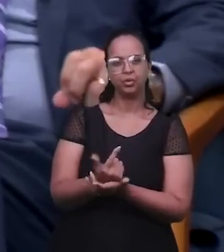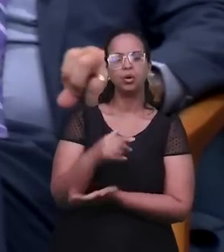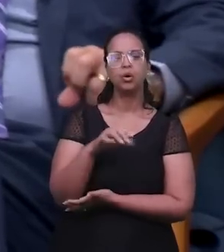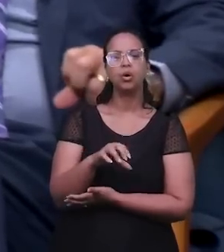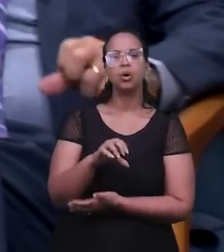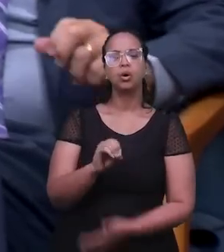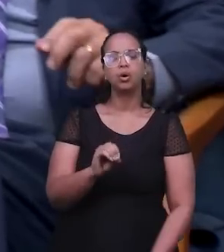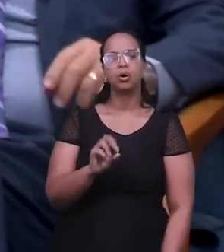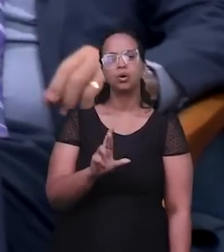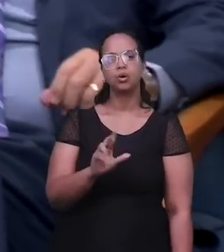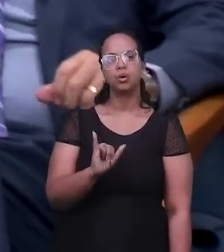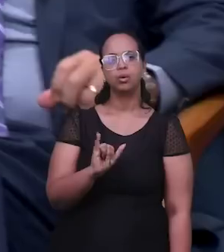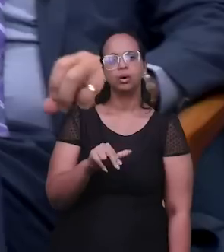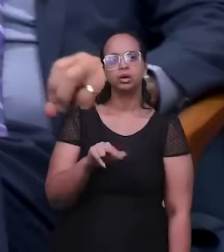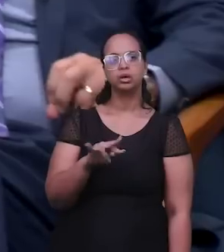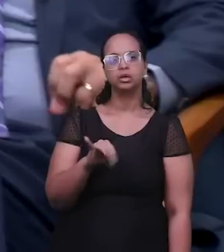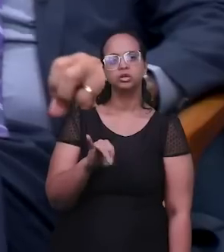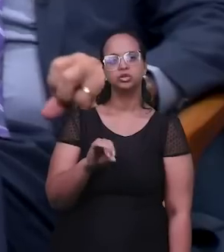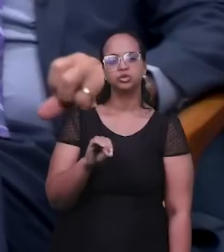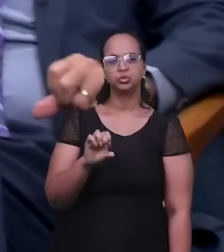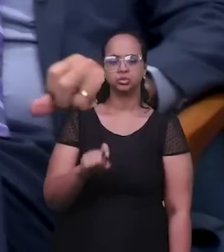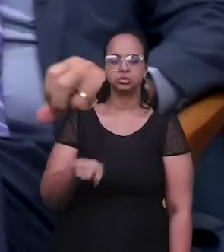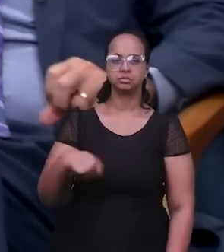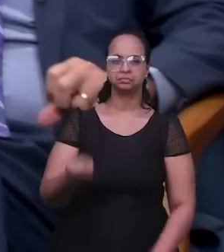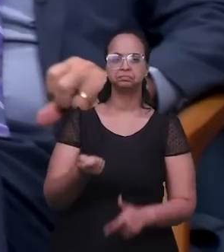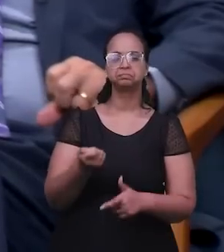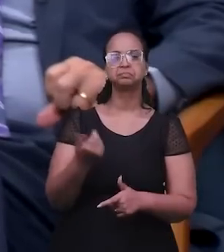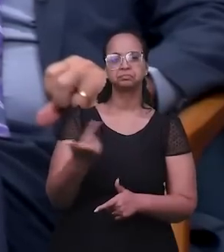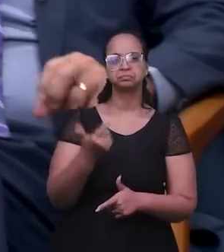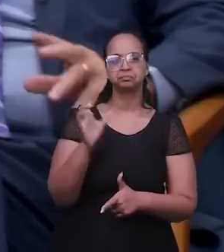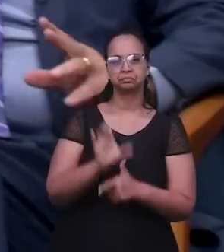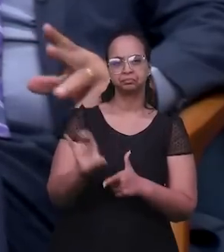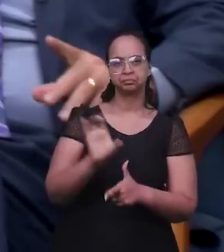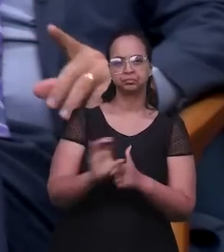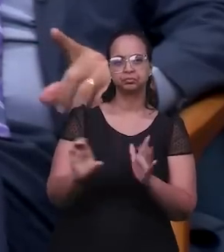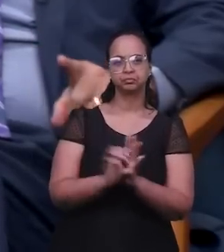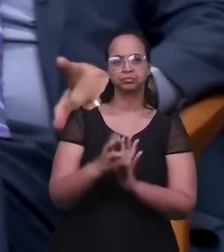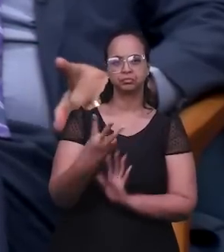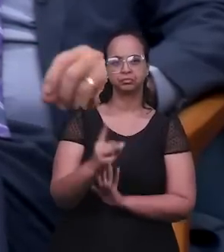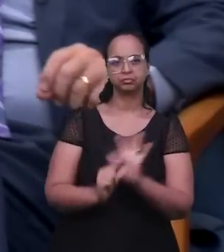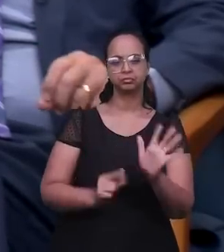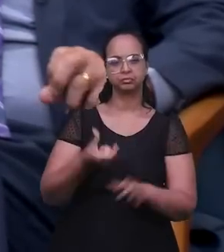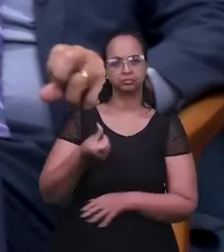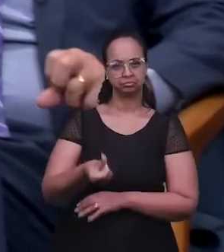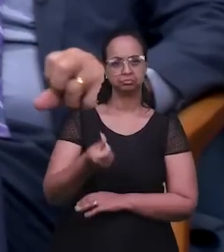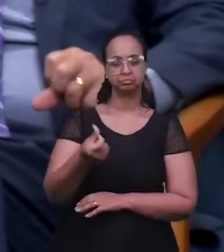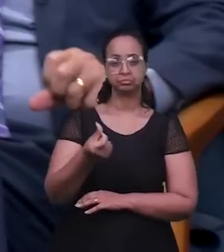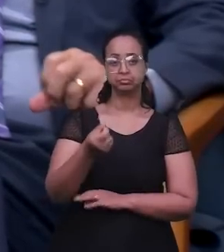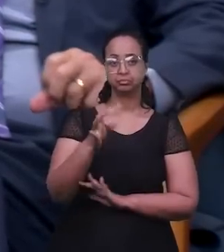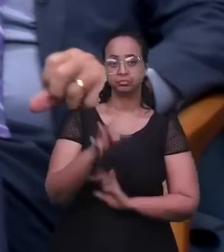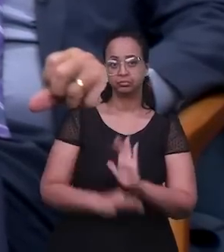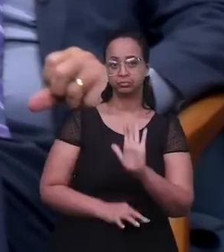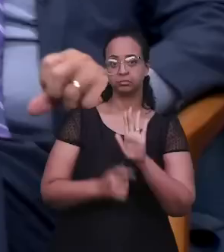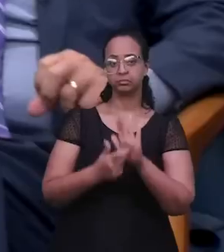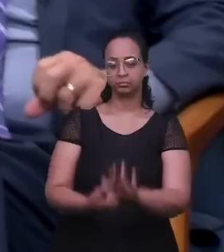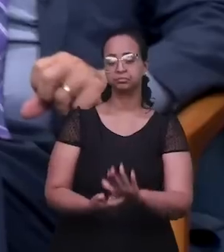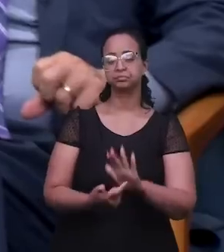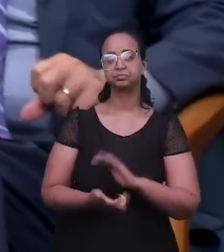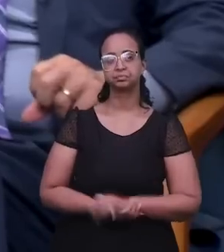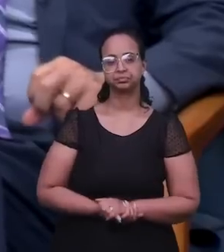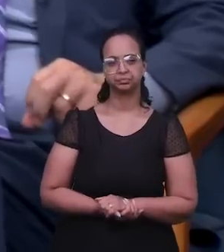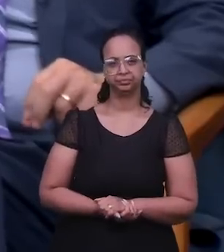carta de Paulo aos Coríntios, no capítulo 3, verso 6,